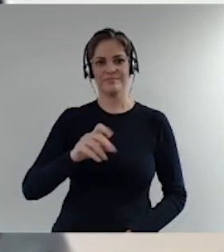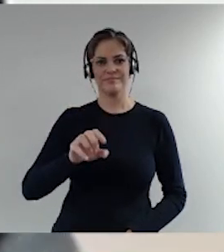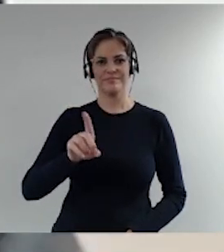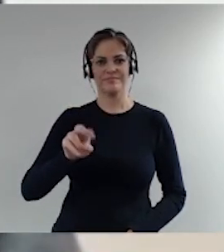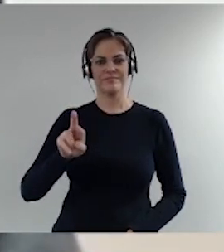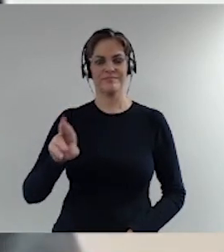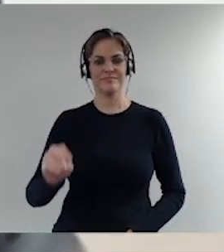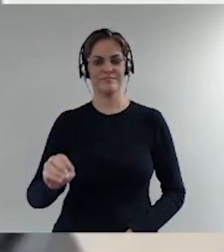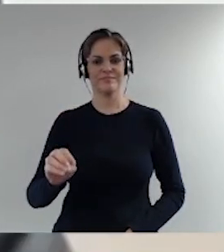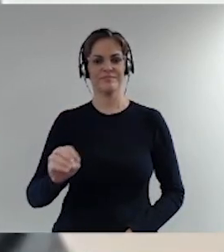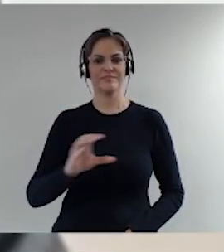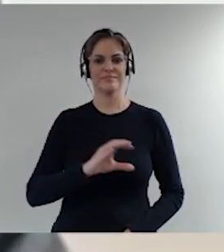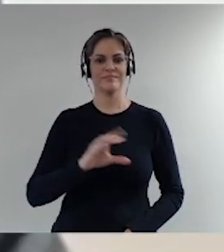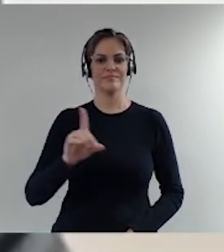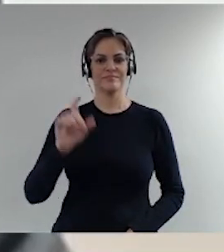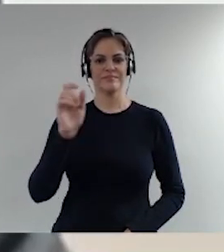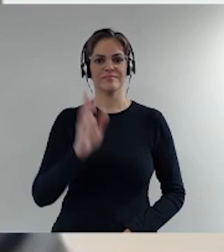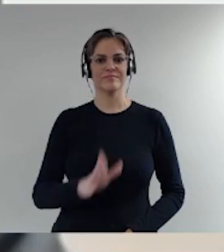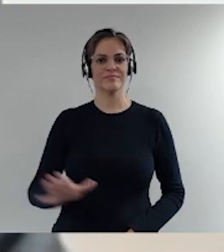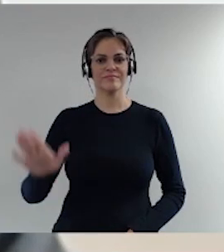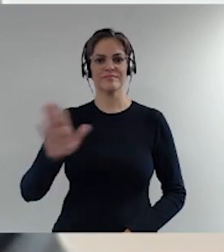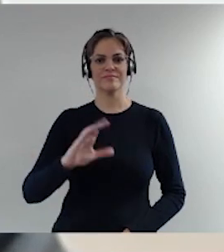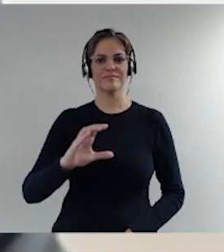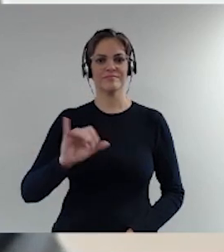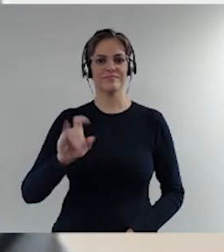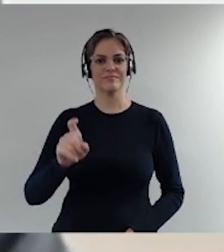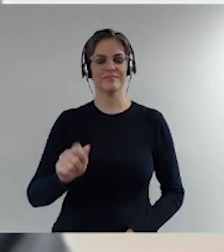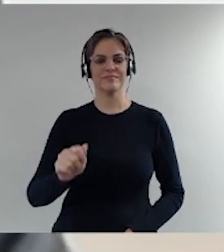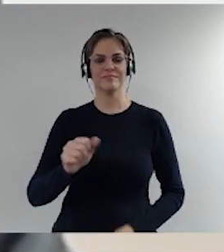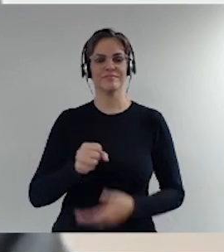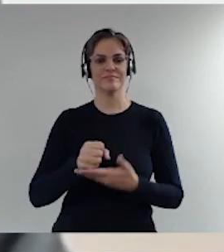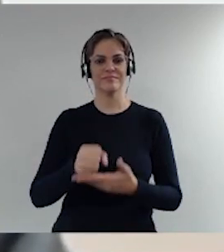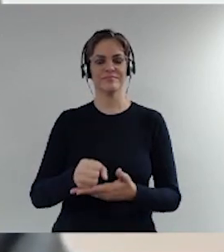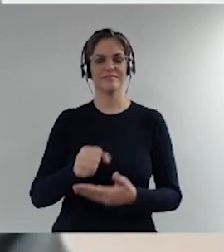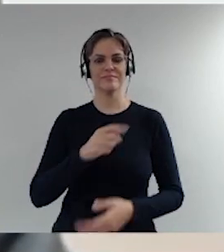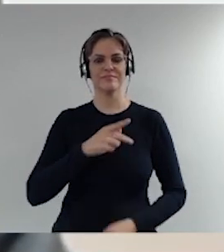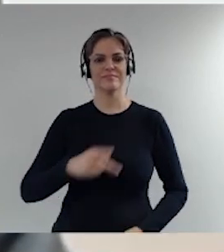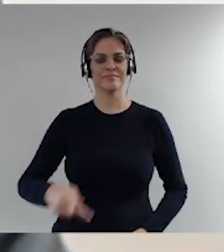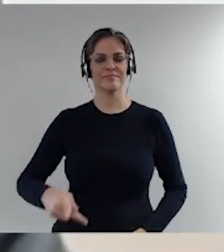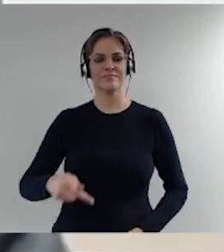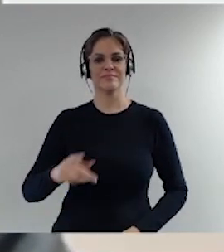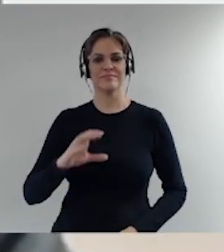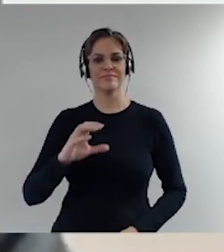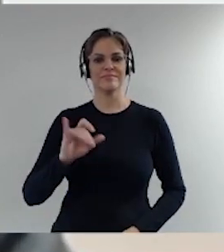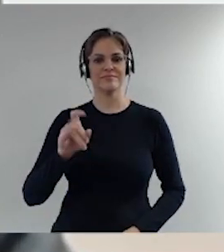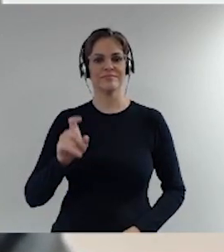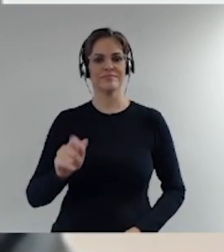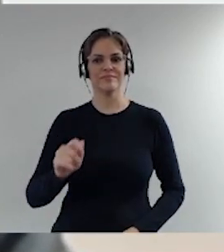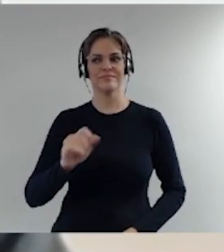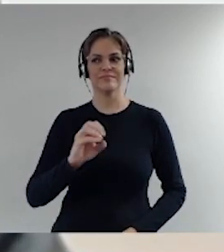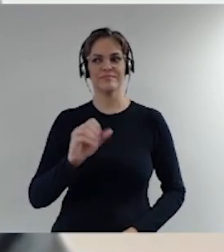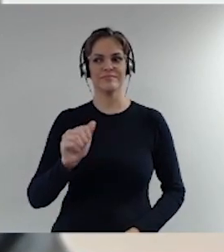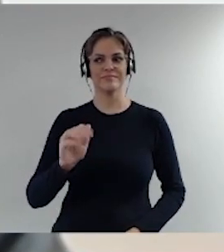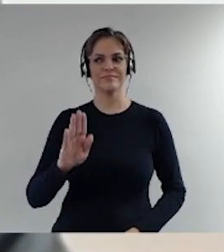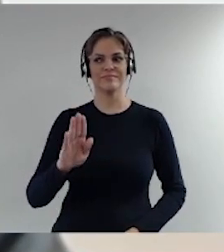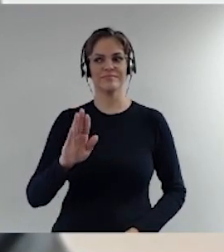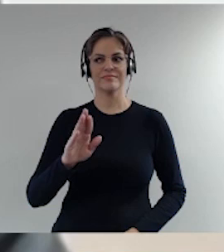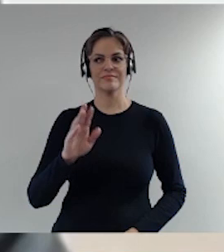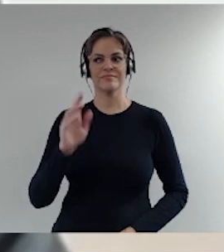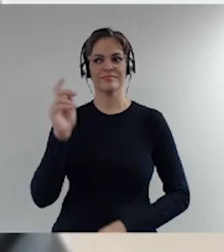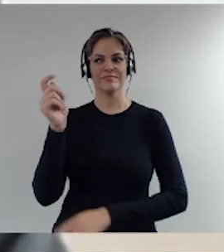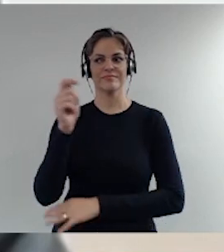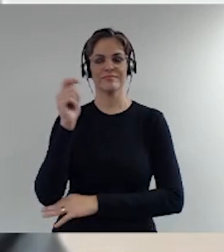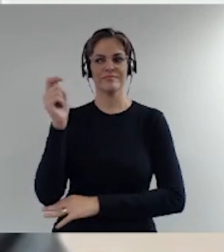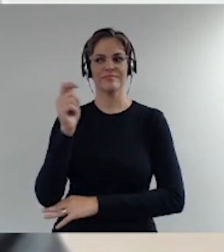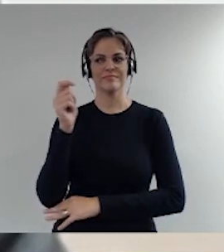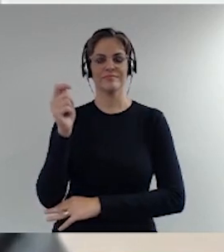Alfocin, coordenador nacional das Caixas de Assistência, presidente da Caixa de Assistência da OAB do Rio Grande do